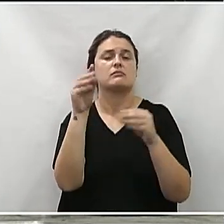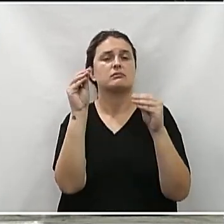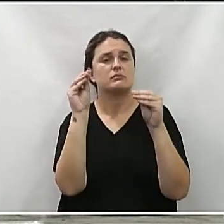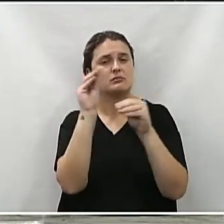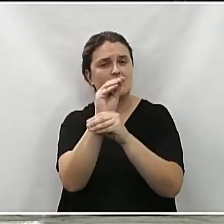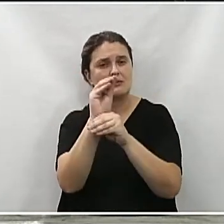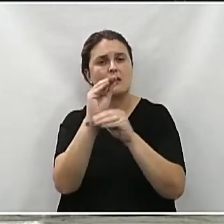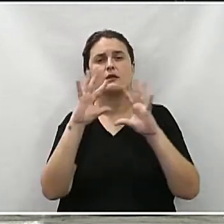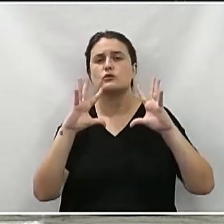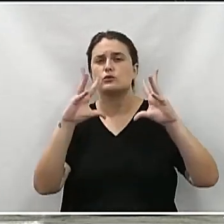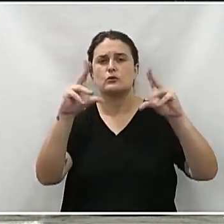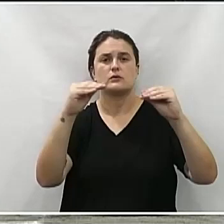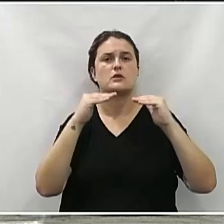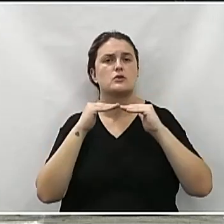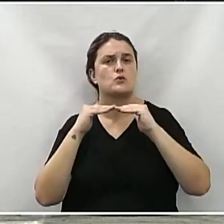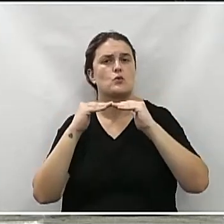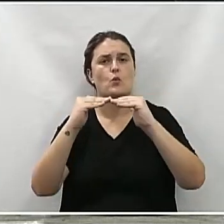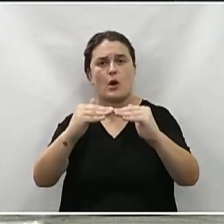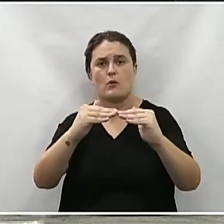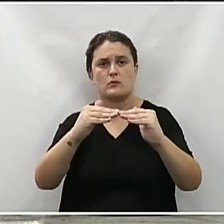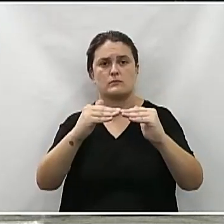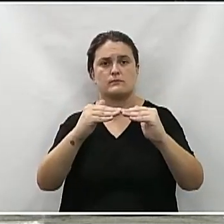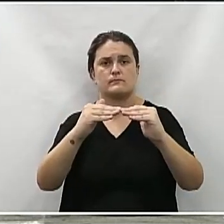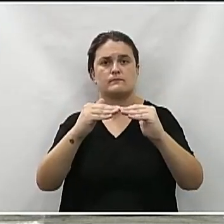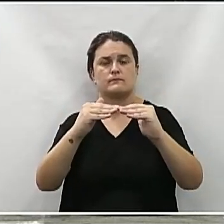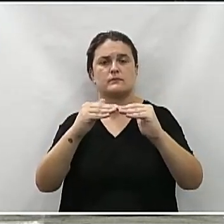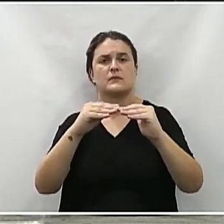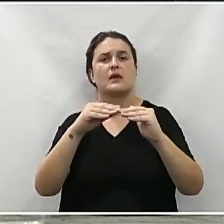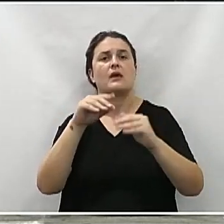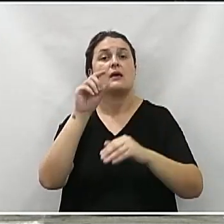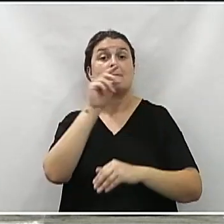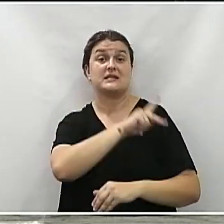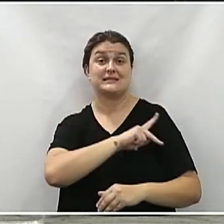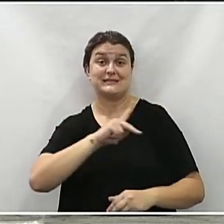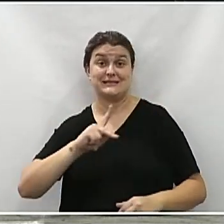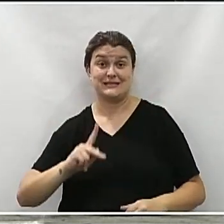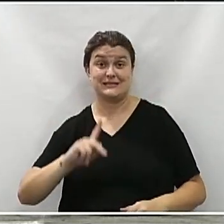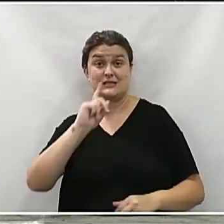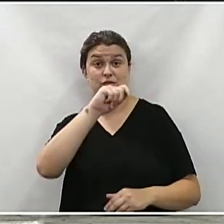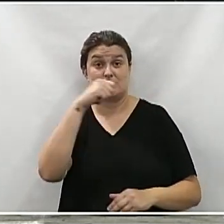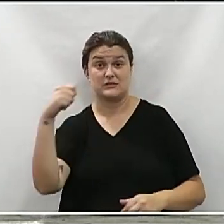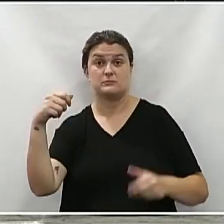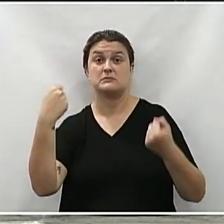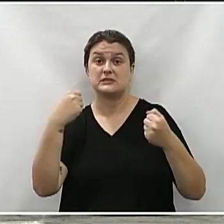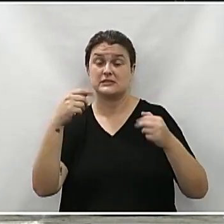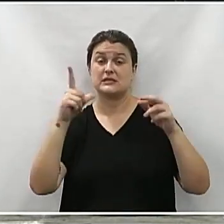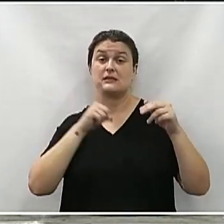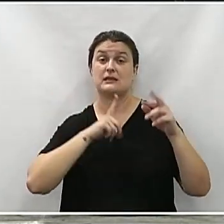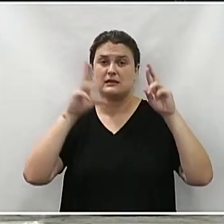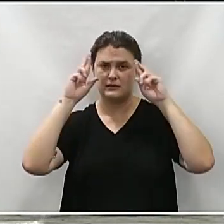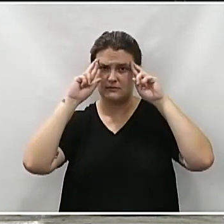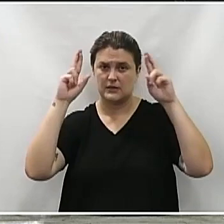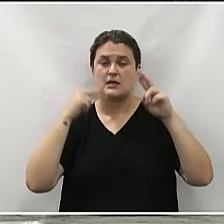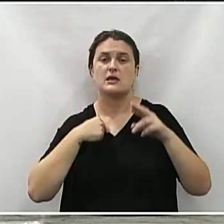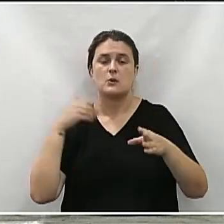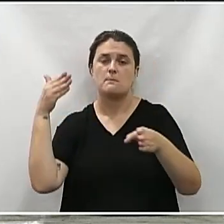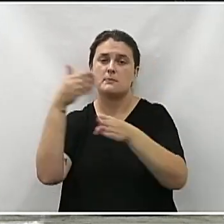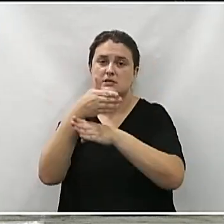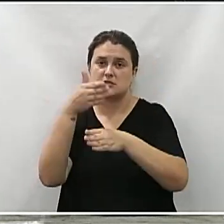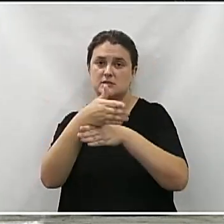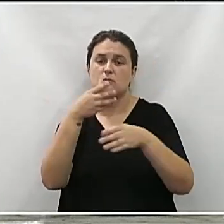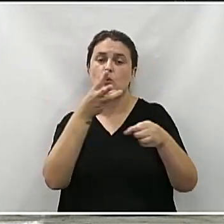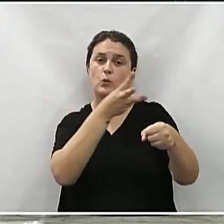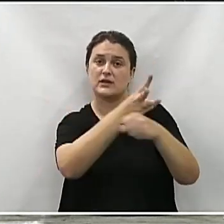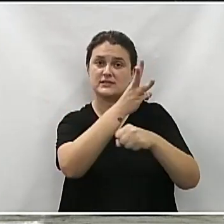da mesma forma que trate os presidentes das associações com respeito participo do grupo da UCA-UV